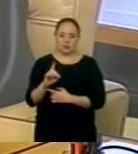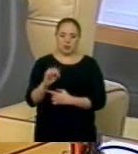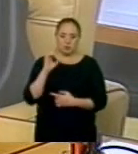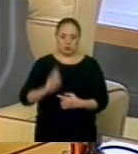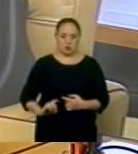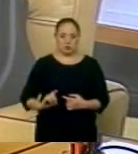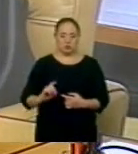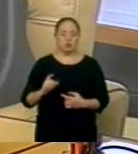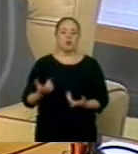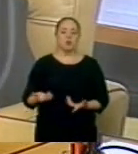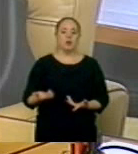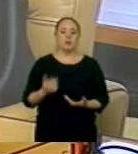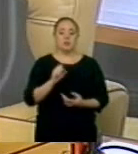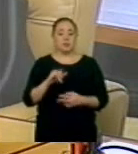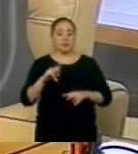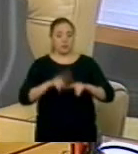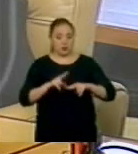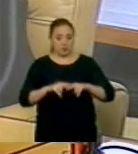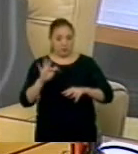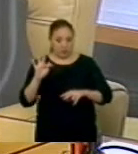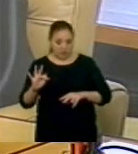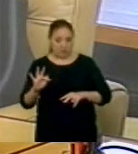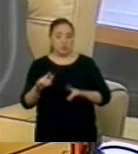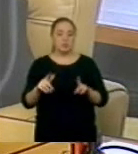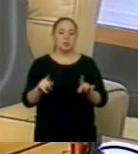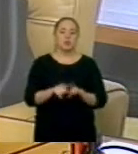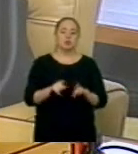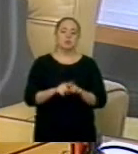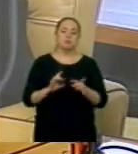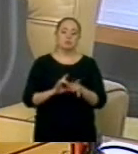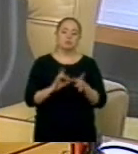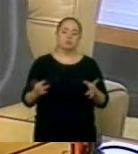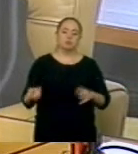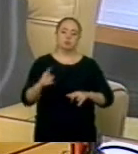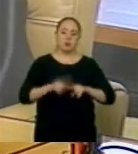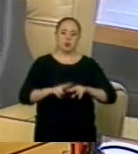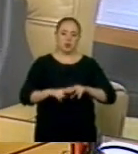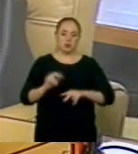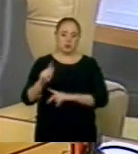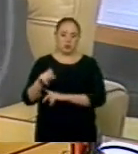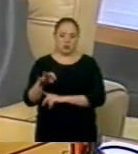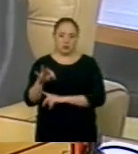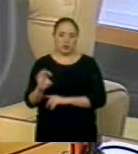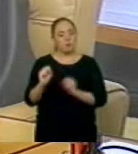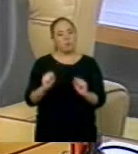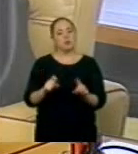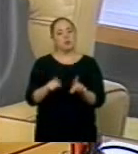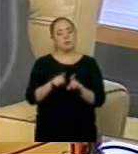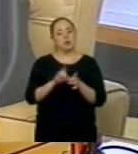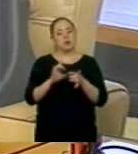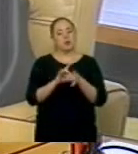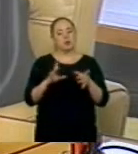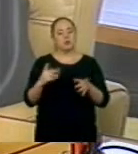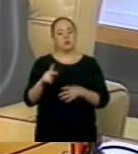de a prisão em flagrante, além de manifestar-se como autorizativa do encarceramento do provável agente, pudesse também autorizar a